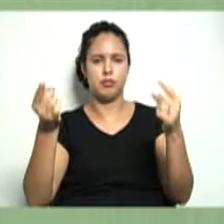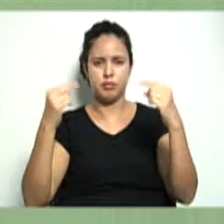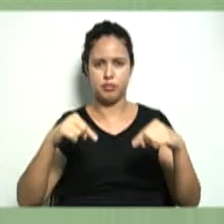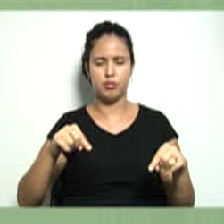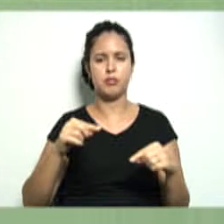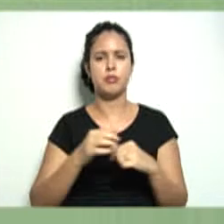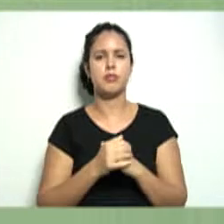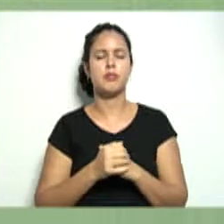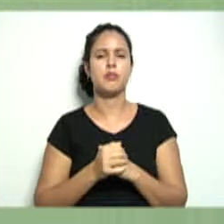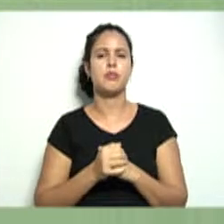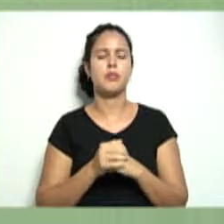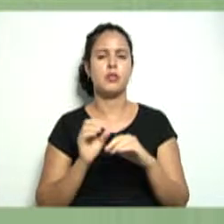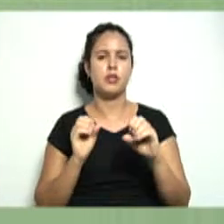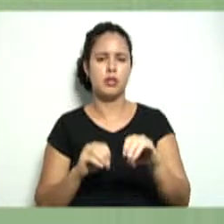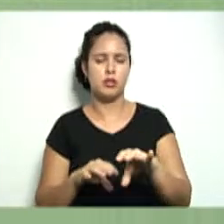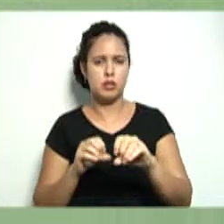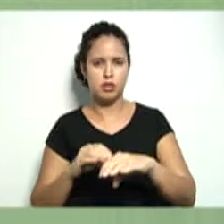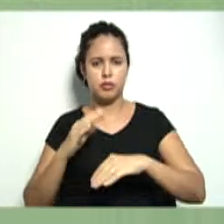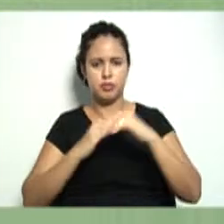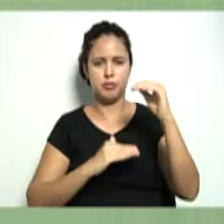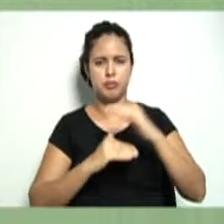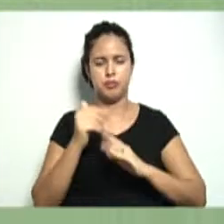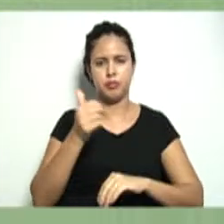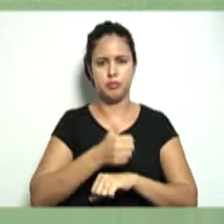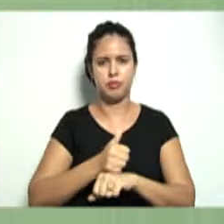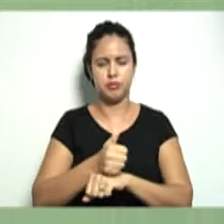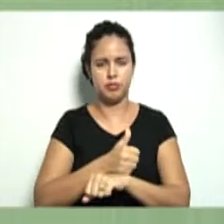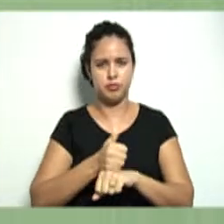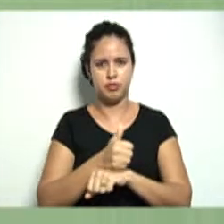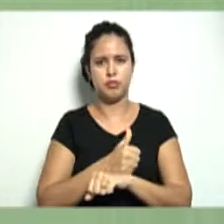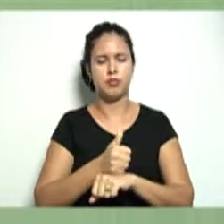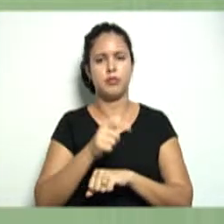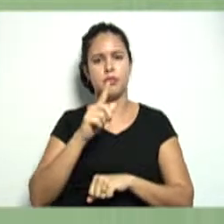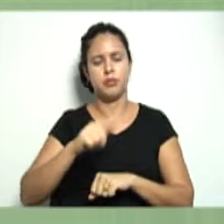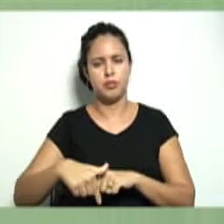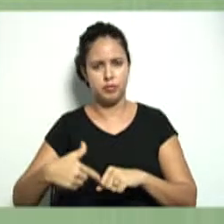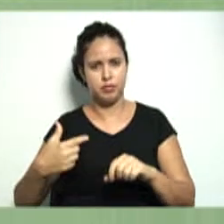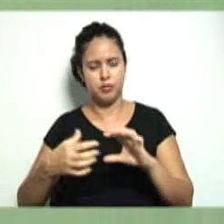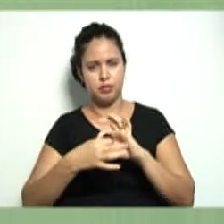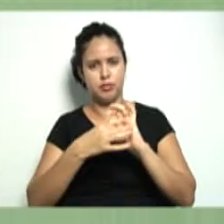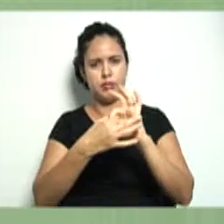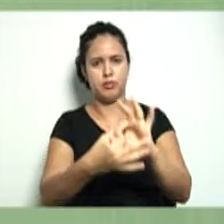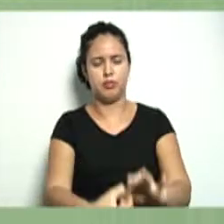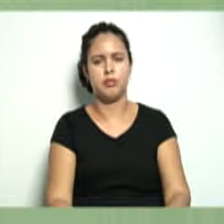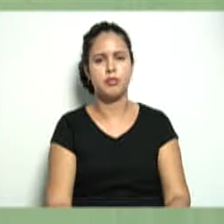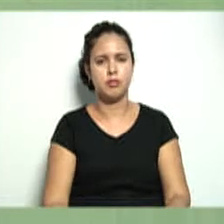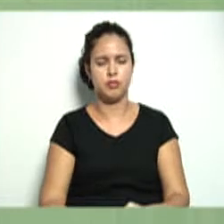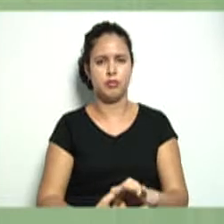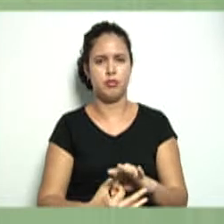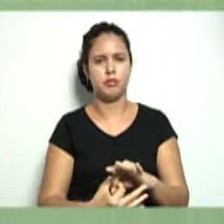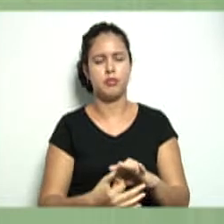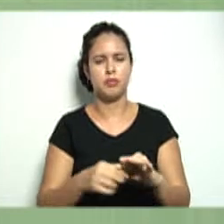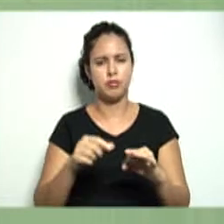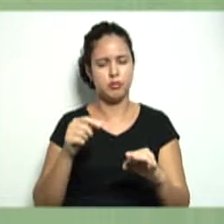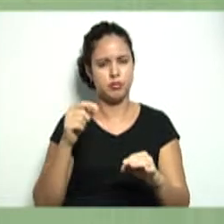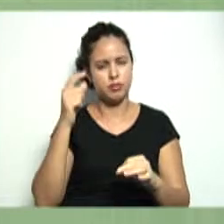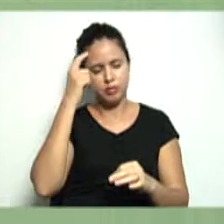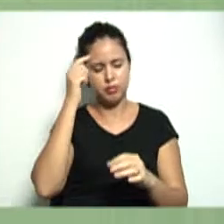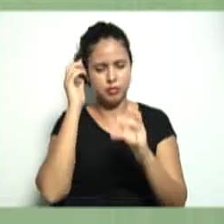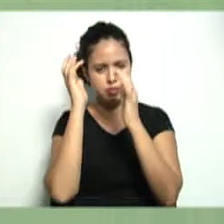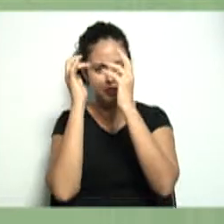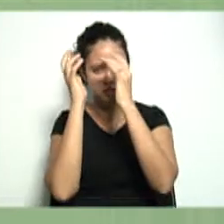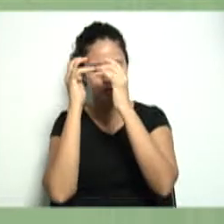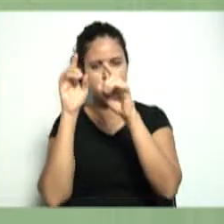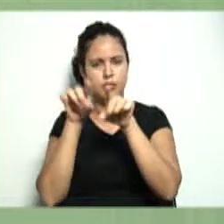próxima. Educação profissionalizante enfatiza aspectos operacionais vinculados ao exercício intelectual e manual